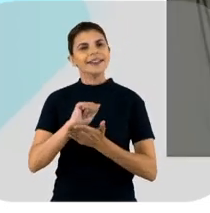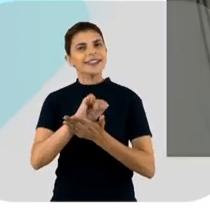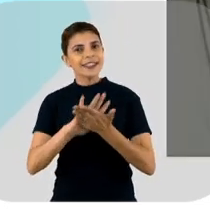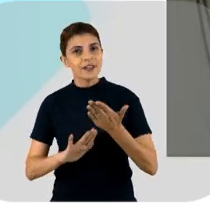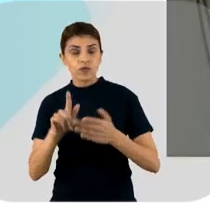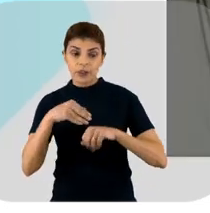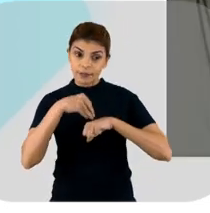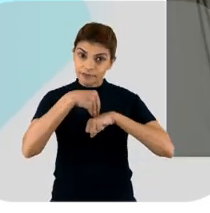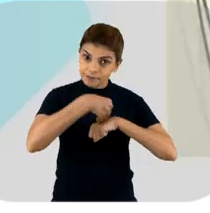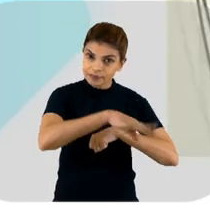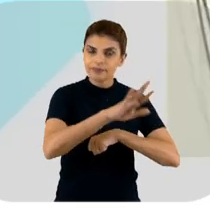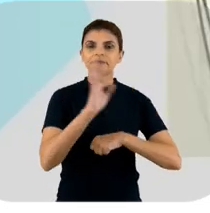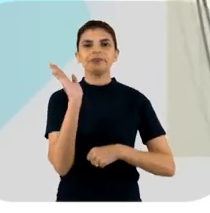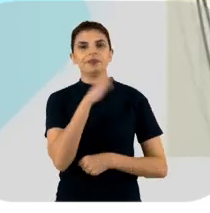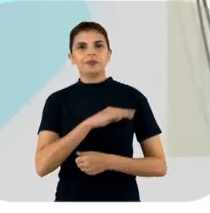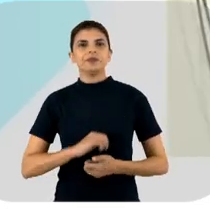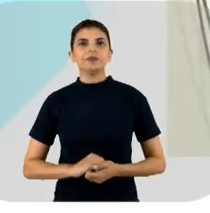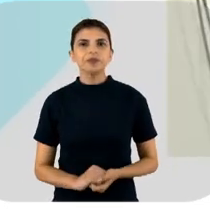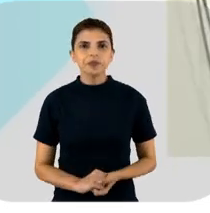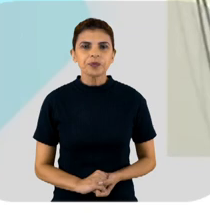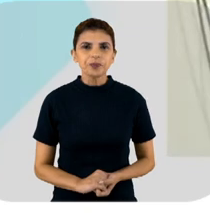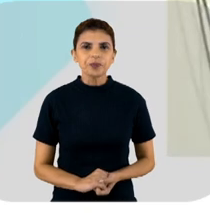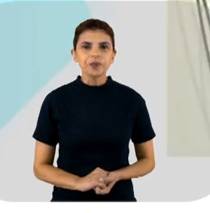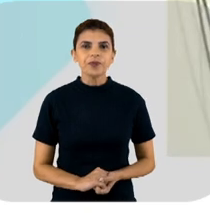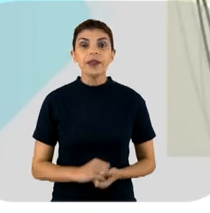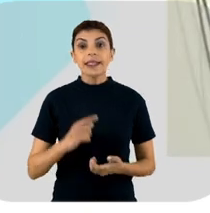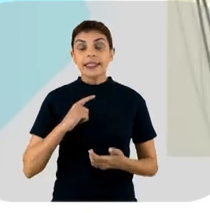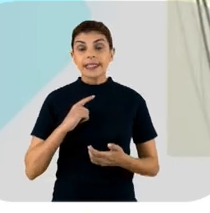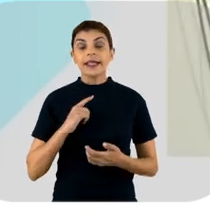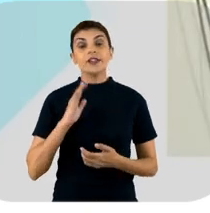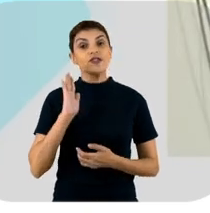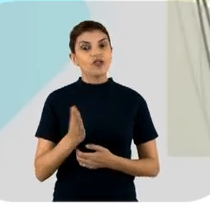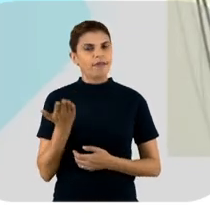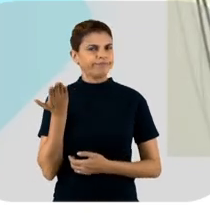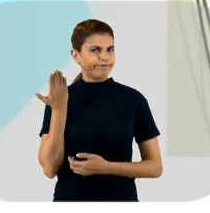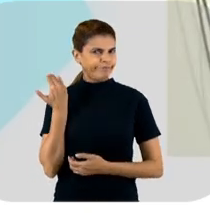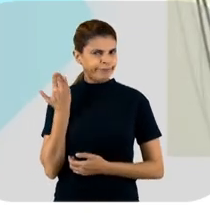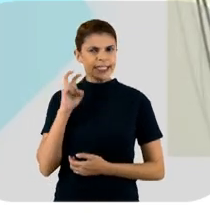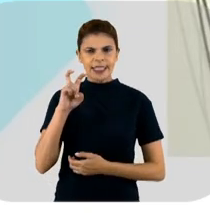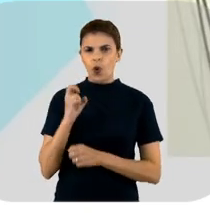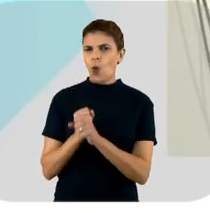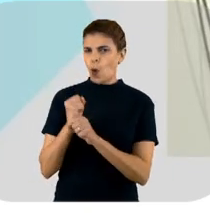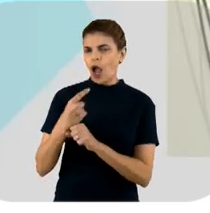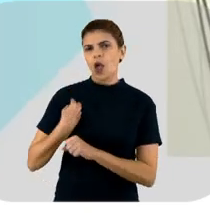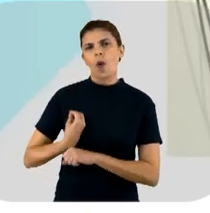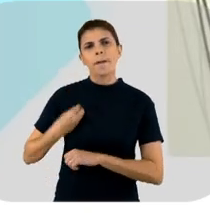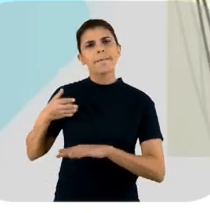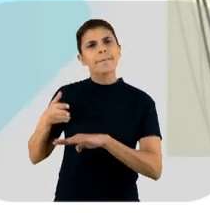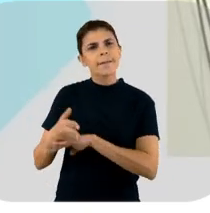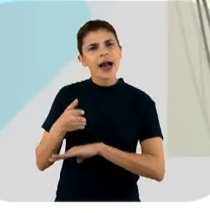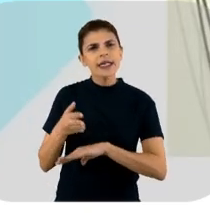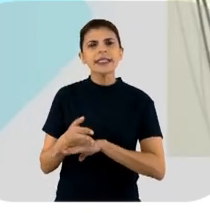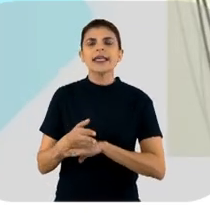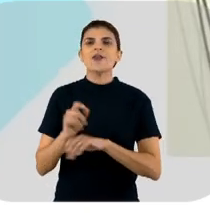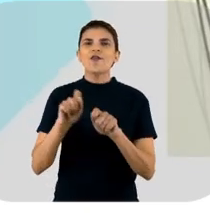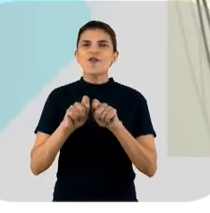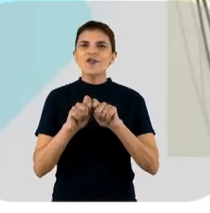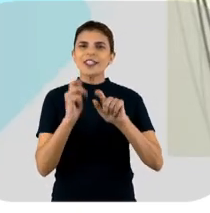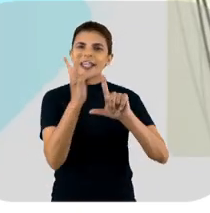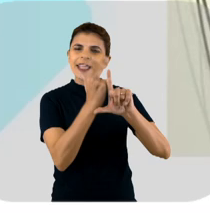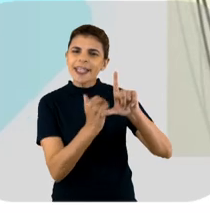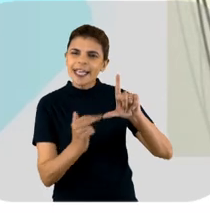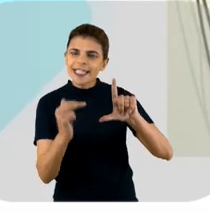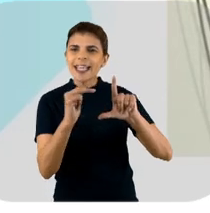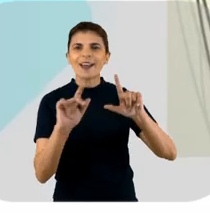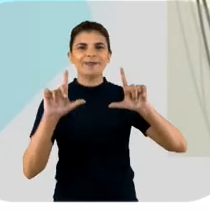trabalho. Só você desenha isso aí. Há 5 anos que eu participei, no finalzinho assim, desse desenho